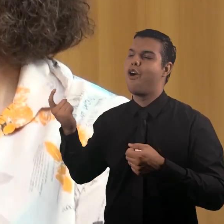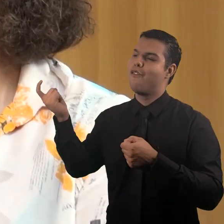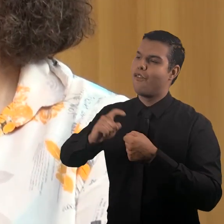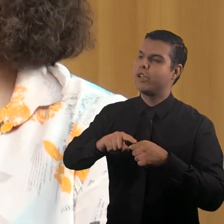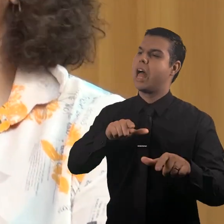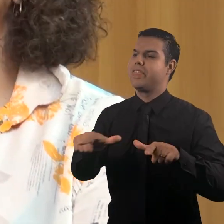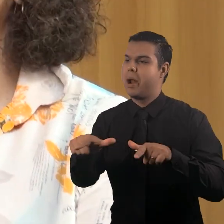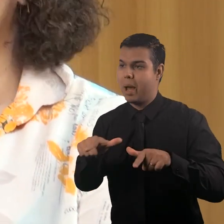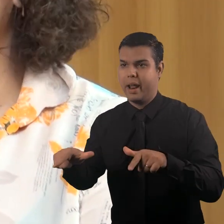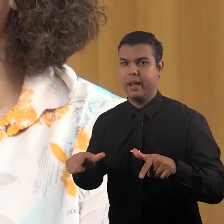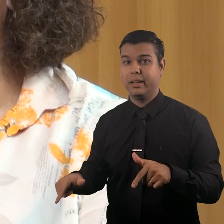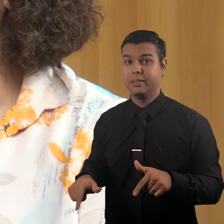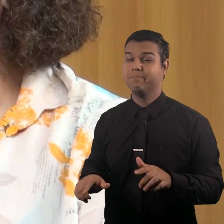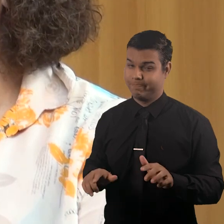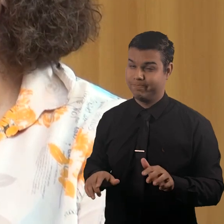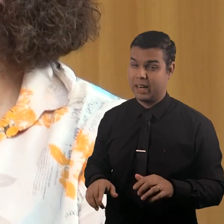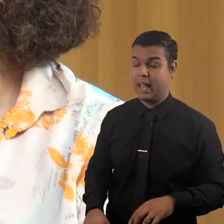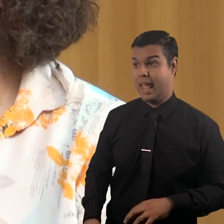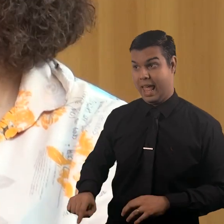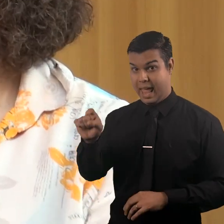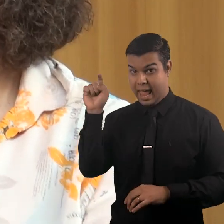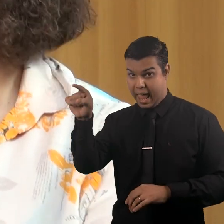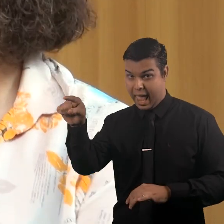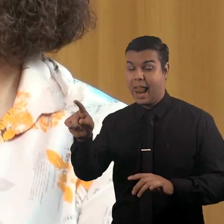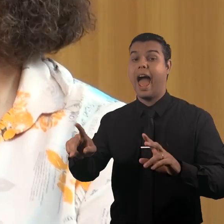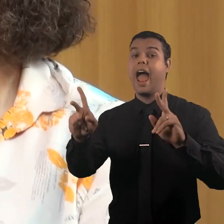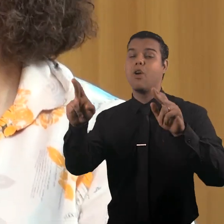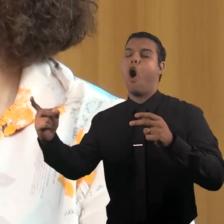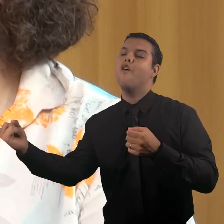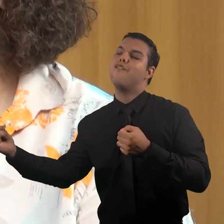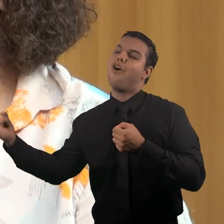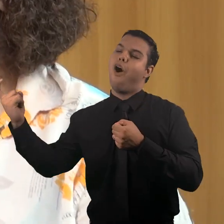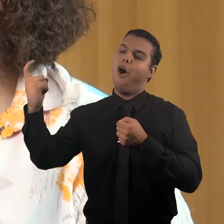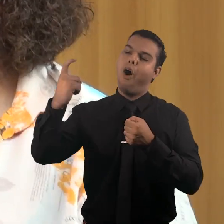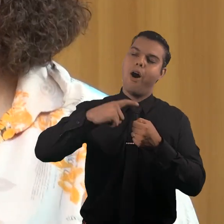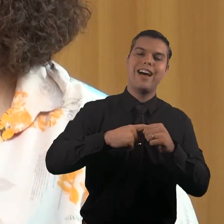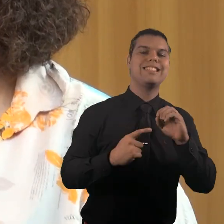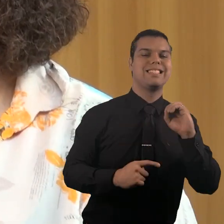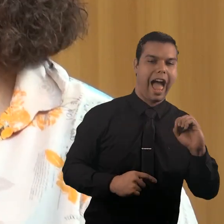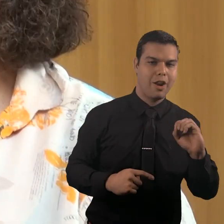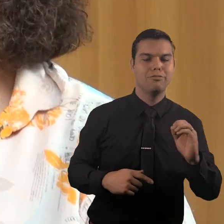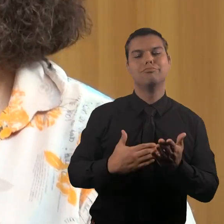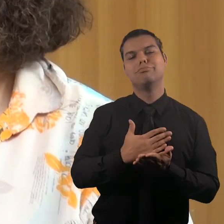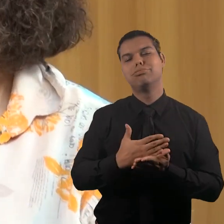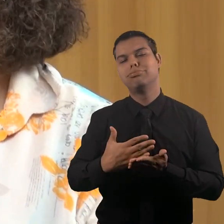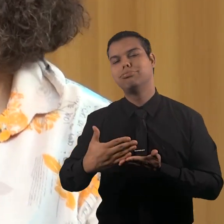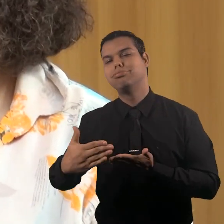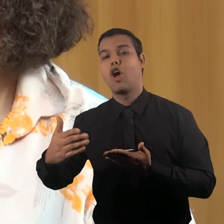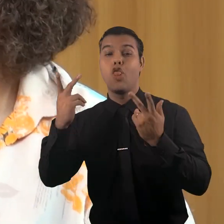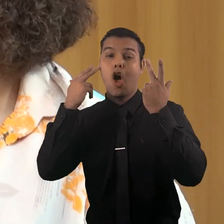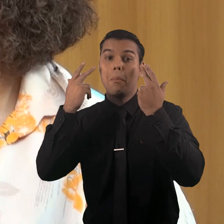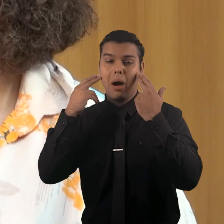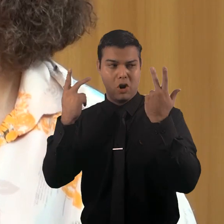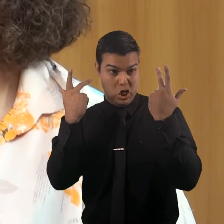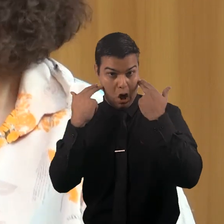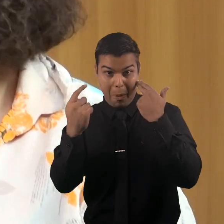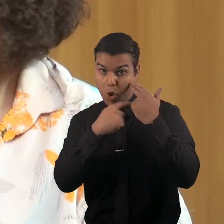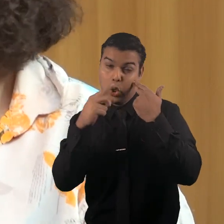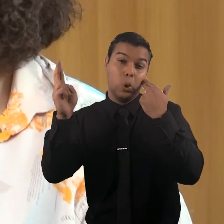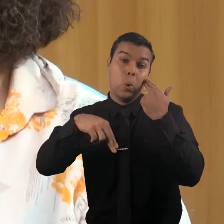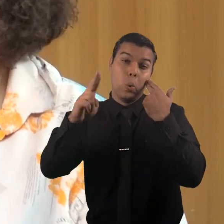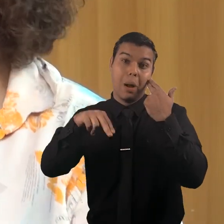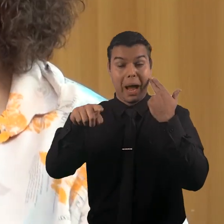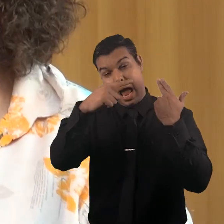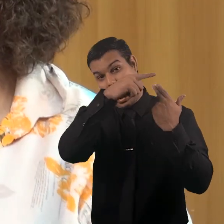passou. Agora eu vou voltar para o meu trabalho. Para ela, é como se ela fosse zerar a vida e voltar ao normal. Nunca